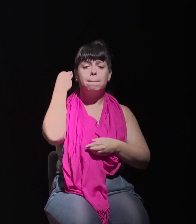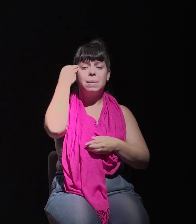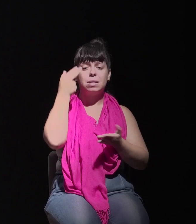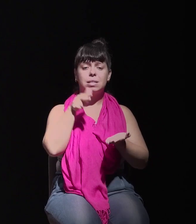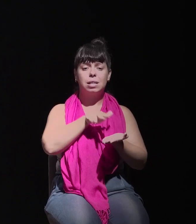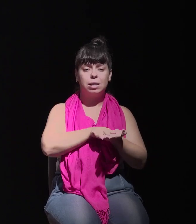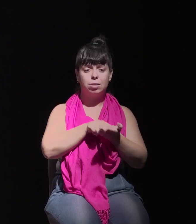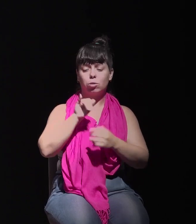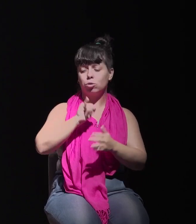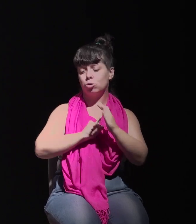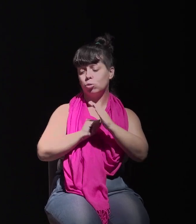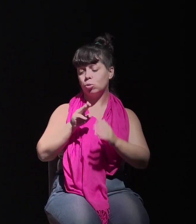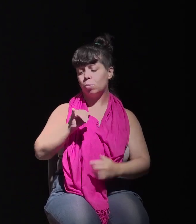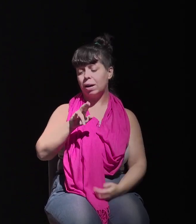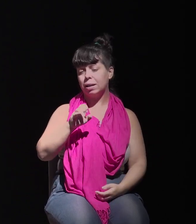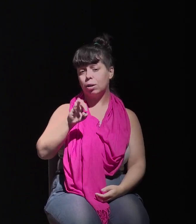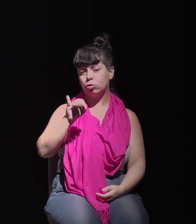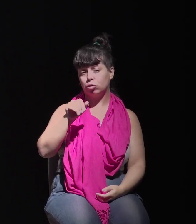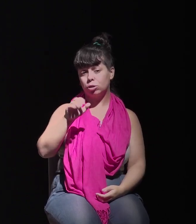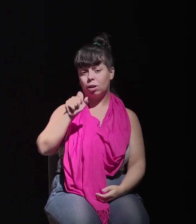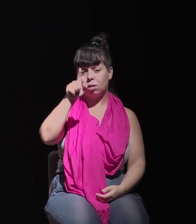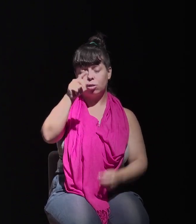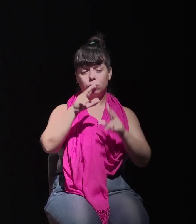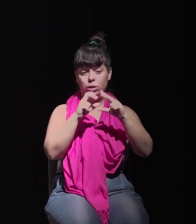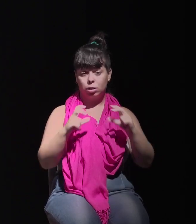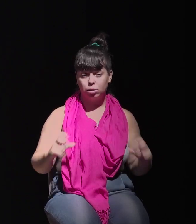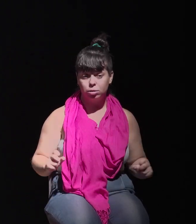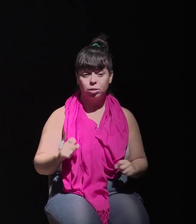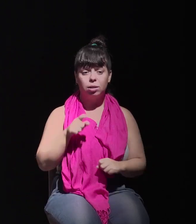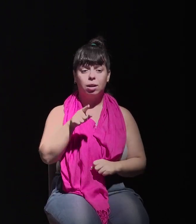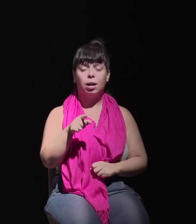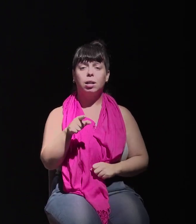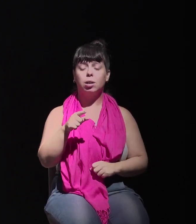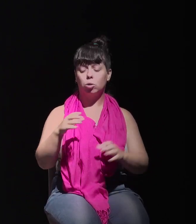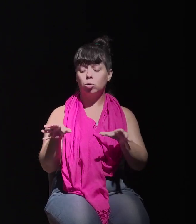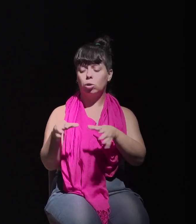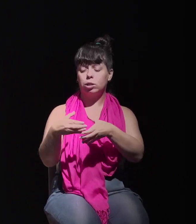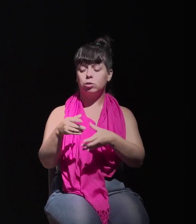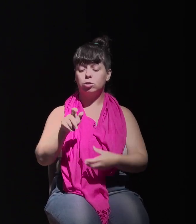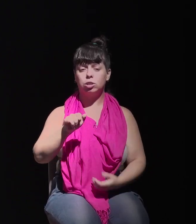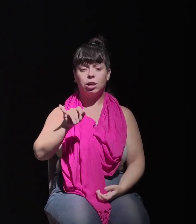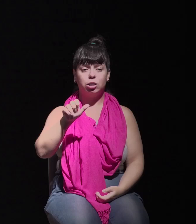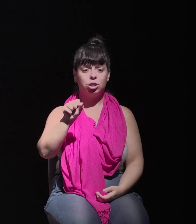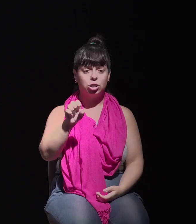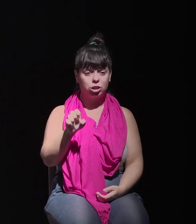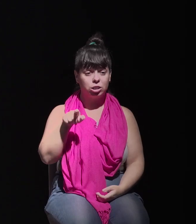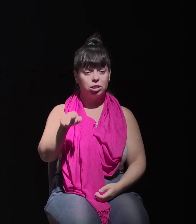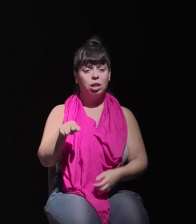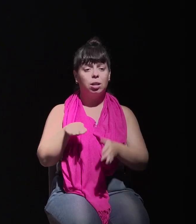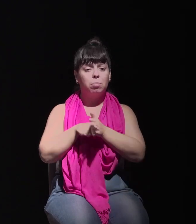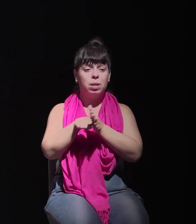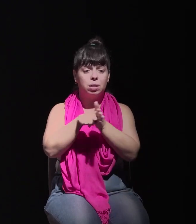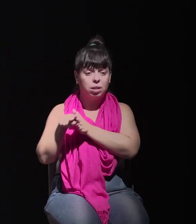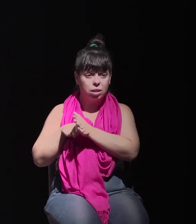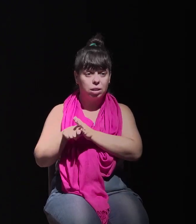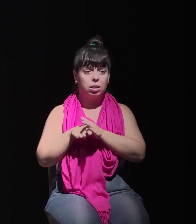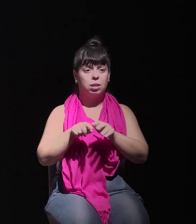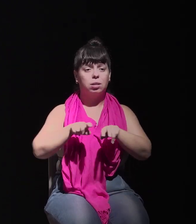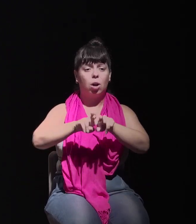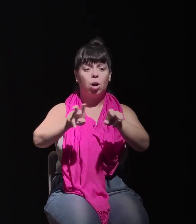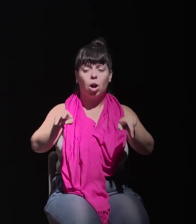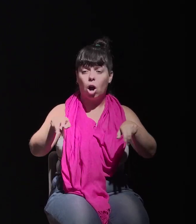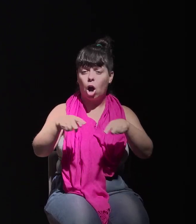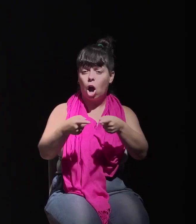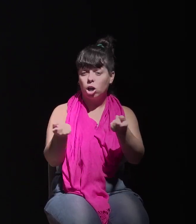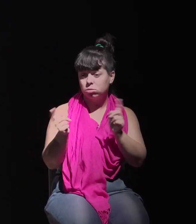coordenadora do Centro de Pesquisa e Formação Coletivo de Gede, onde conduz pesquisas e rodas de troca de